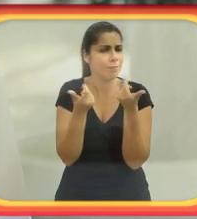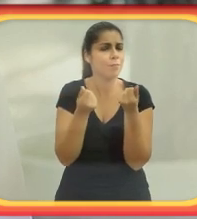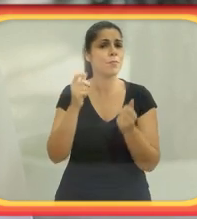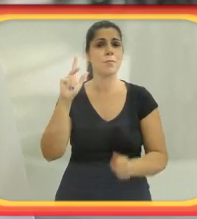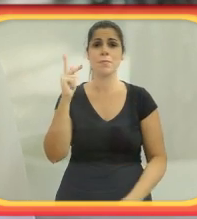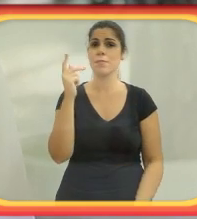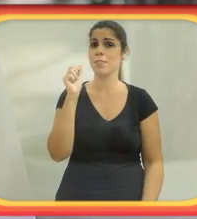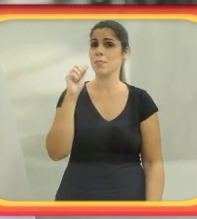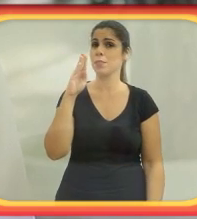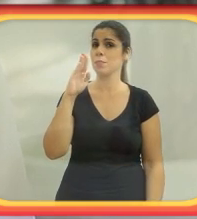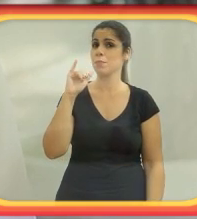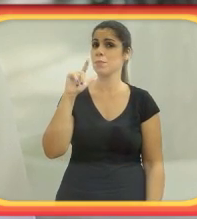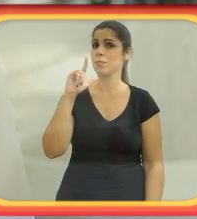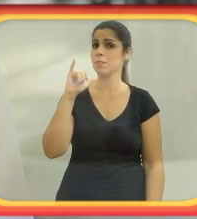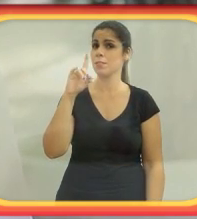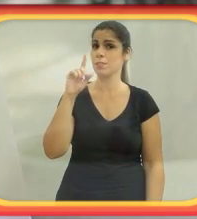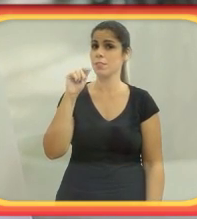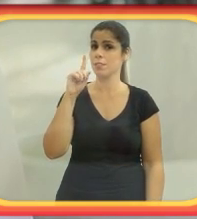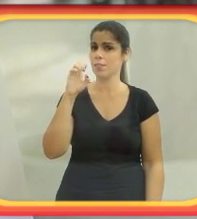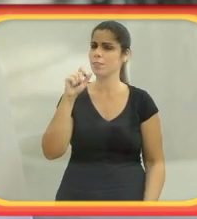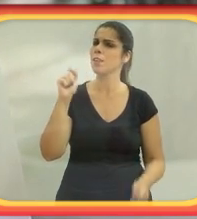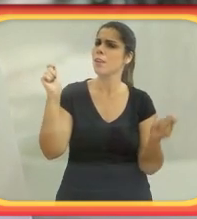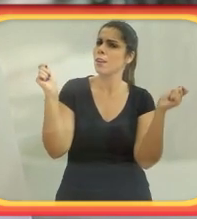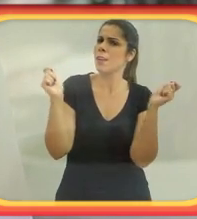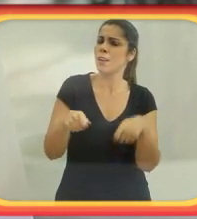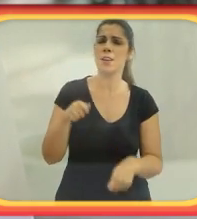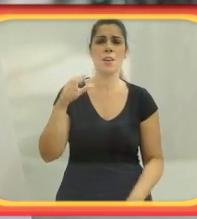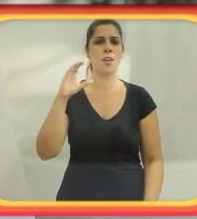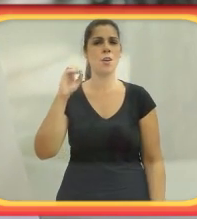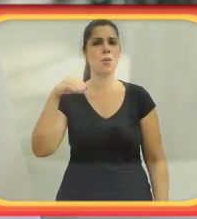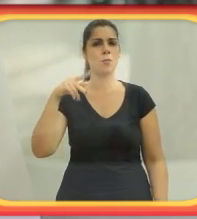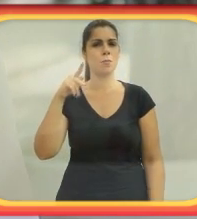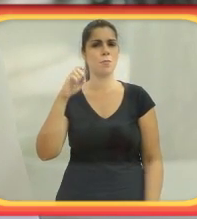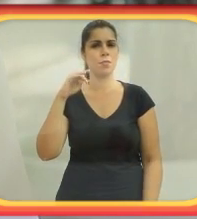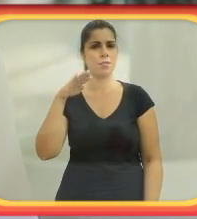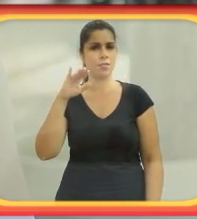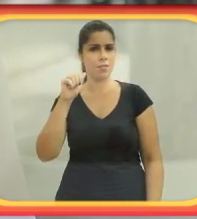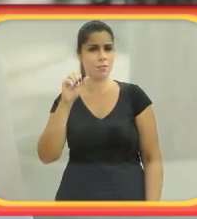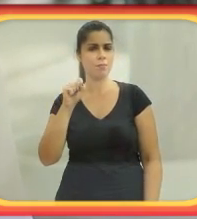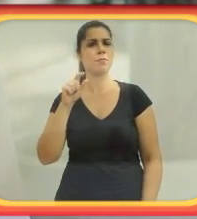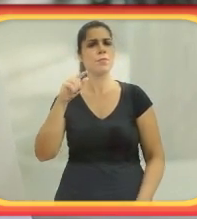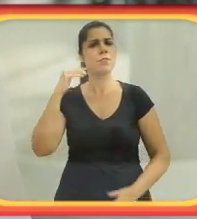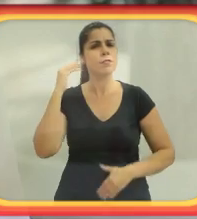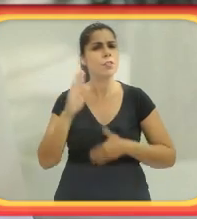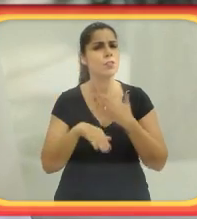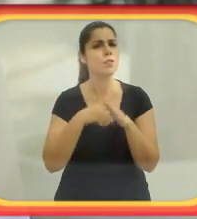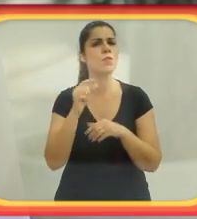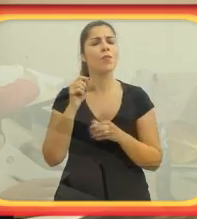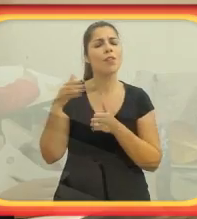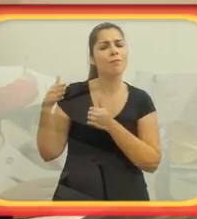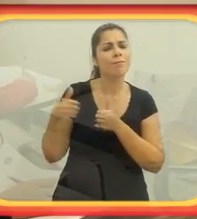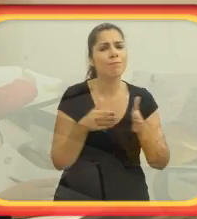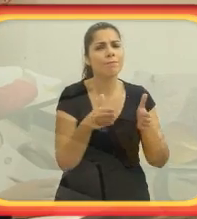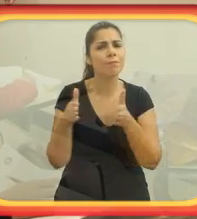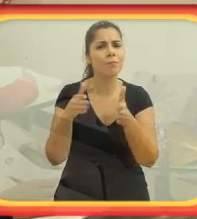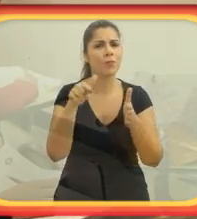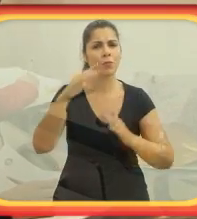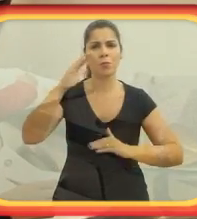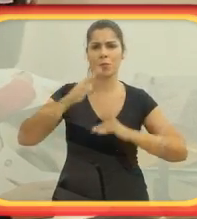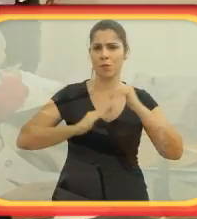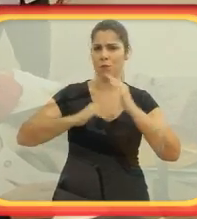desafio e encontrar ferramentas para que ela pudesse ter habilidades e competências para